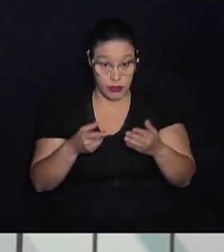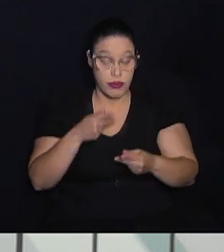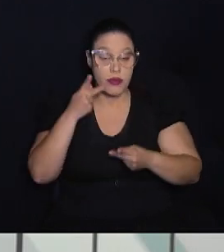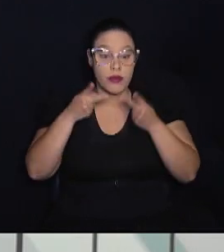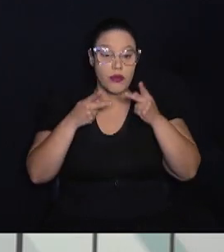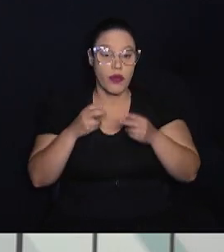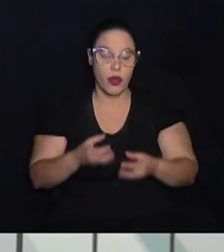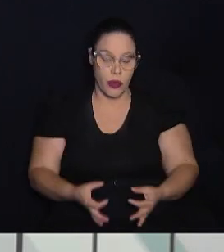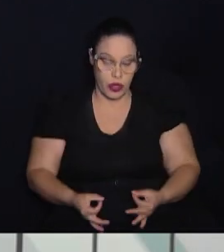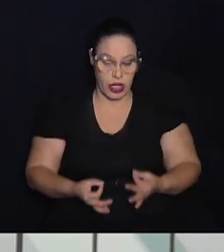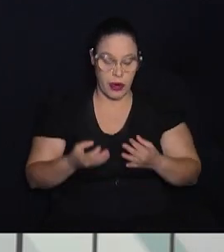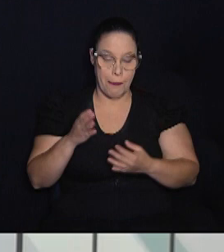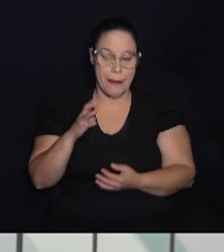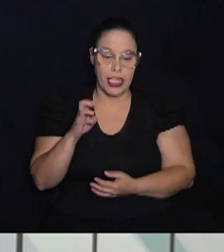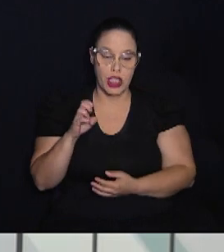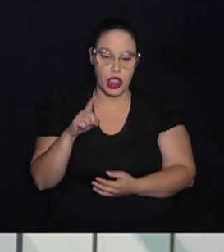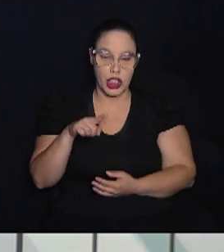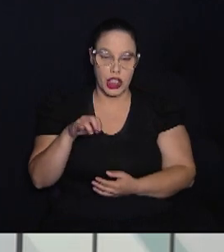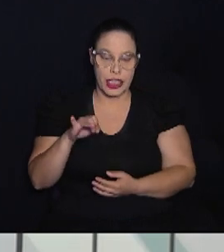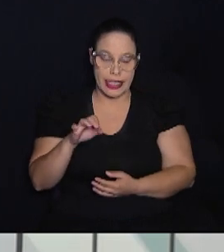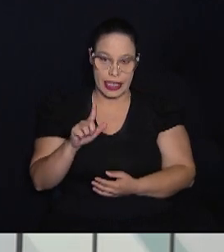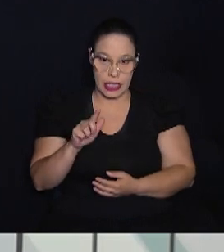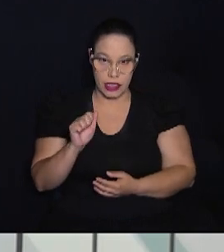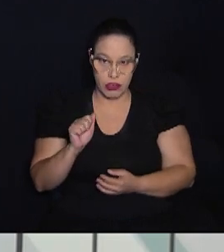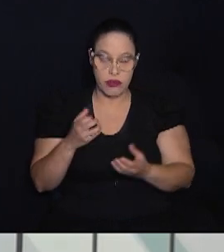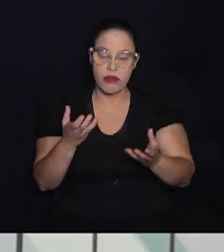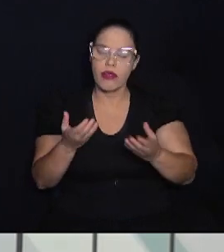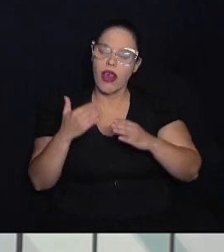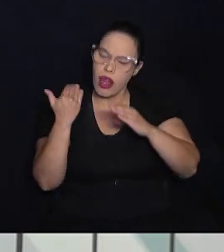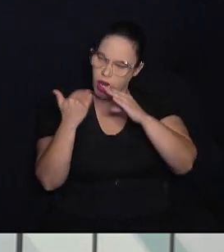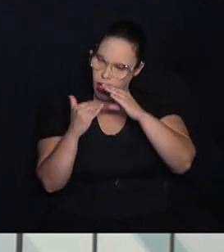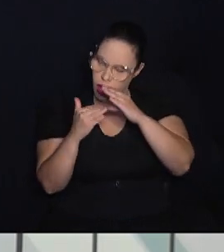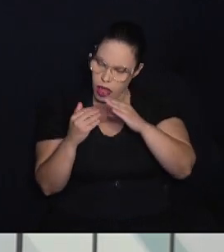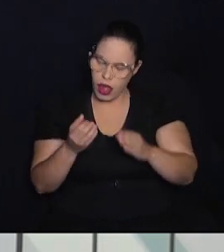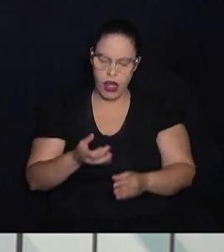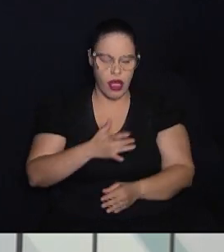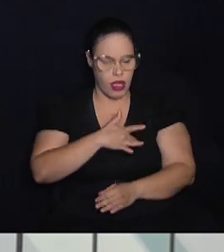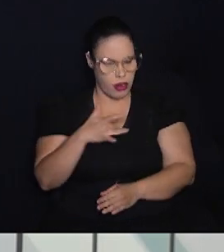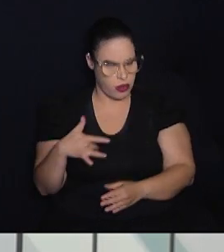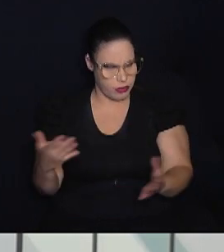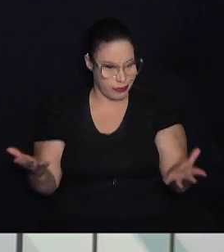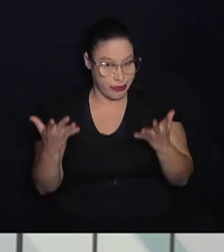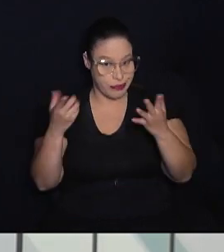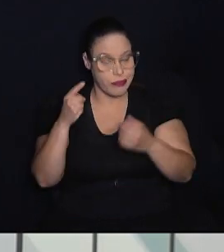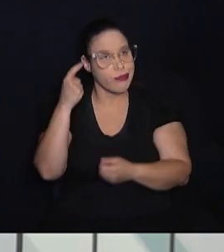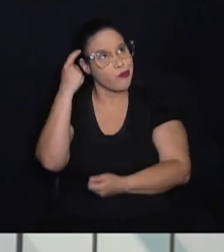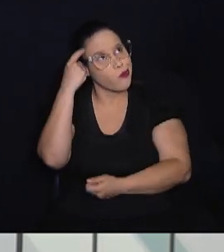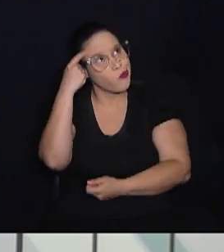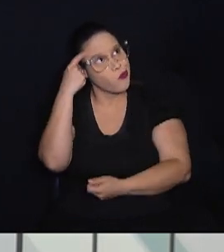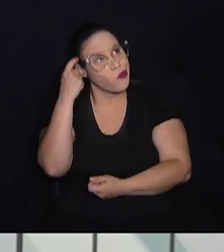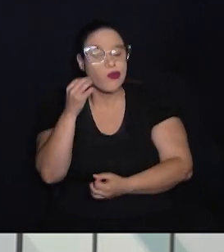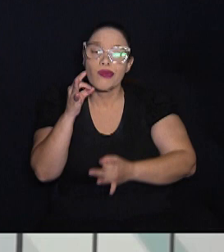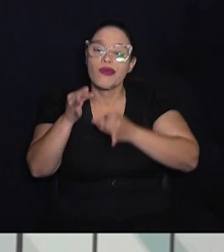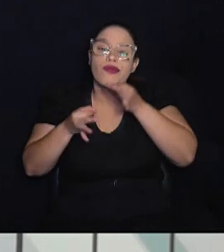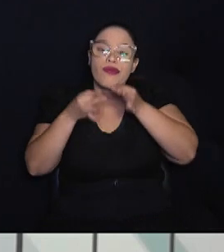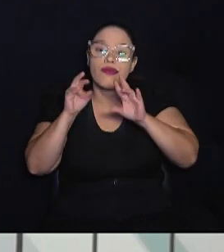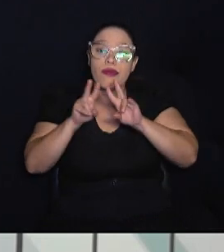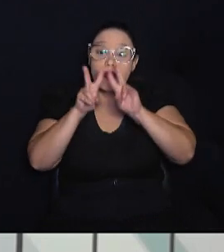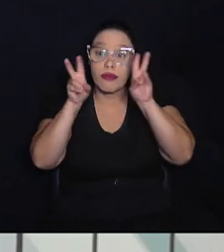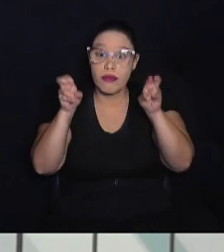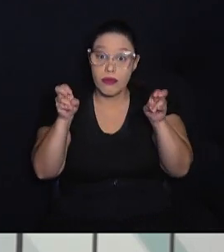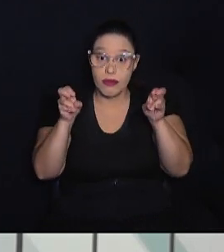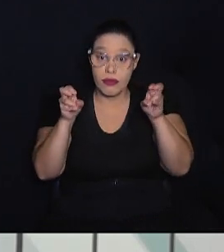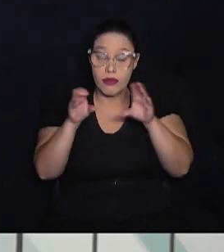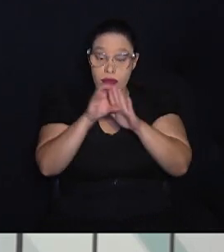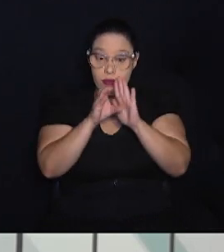o câncer de bexiga. E você, quer participar do Saúde é Vida? Já pensou em sugerir um tema para o nosso